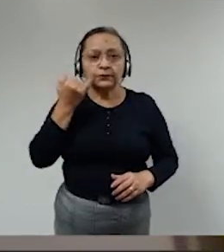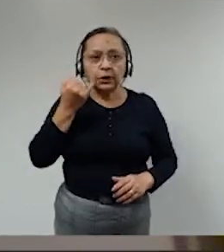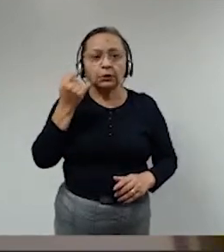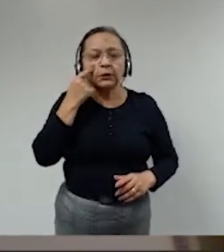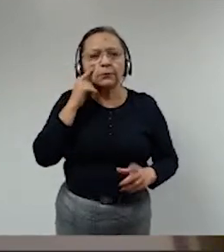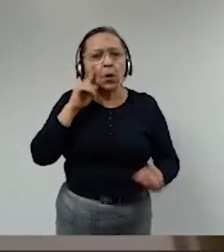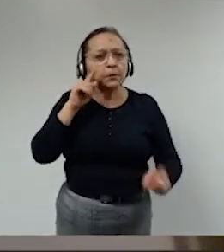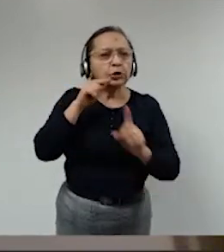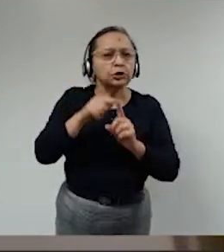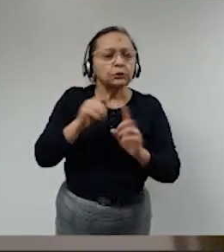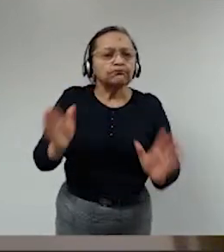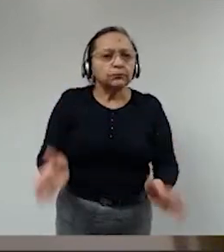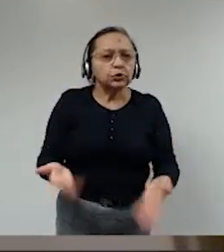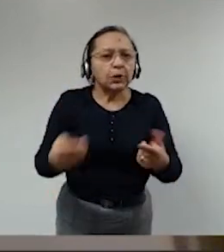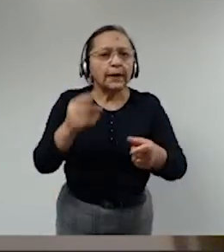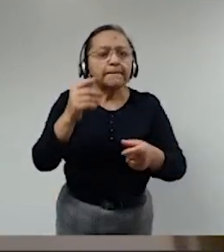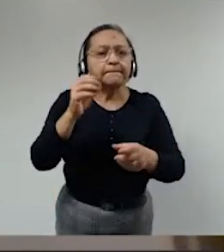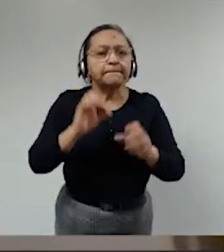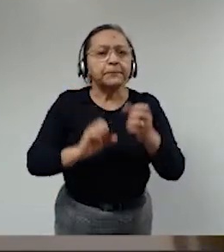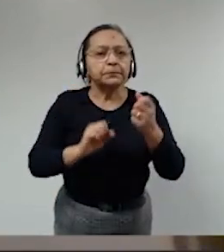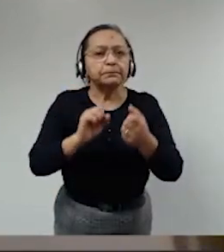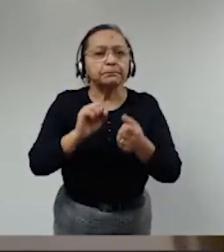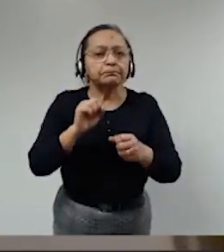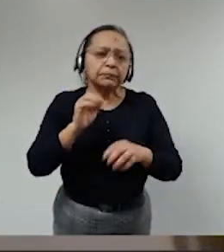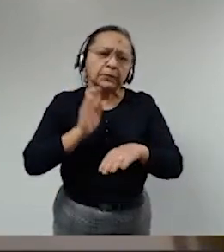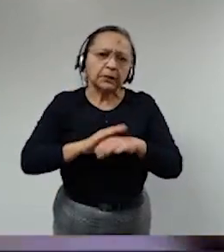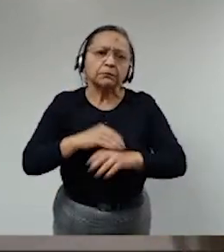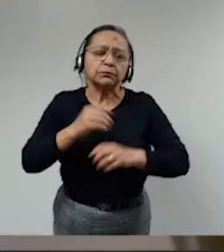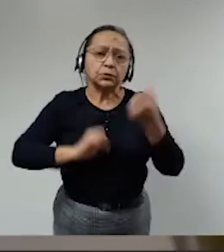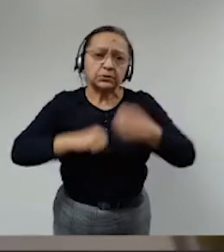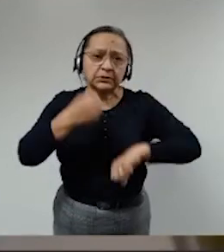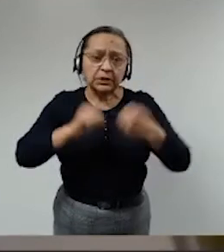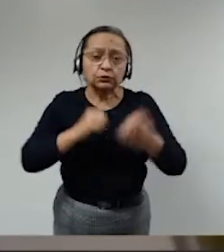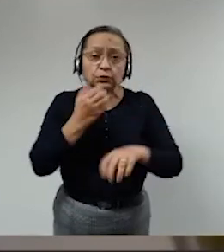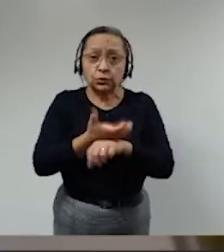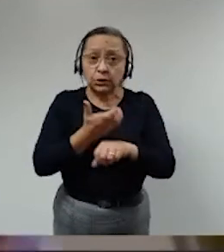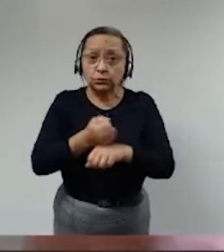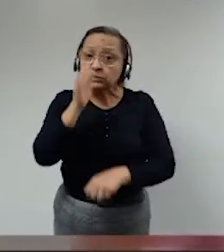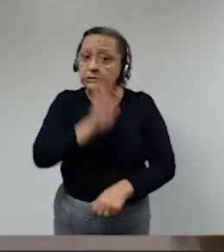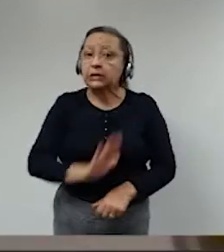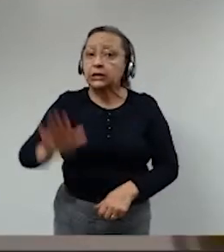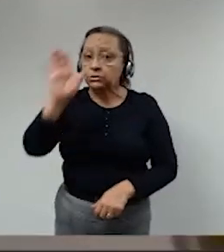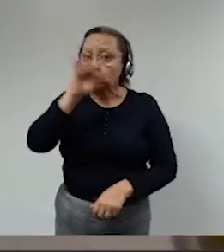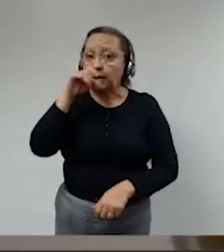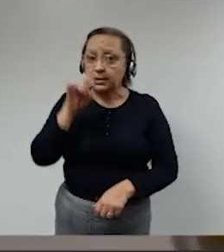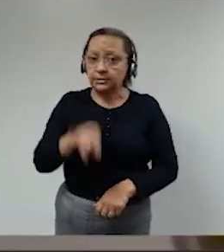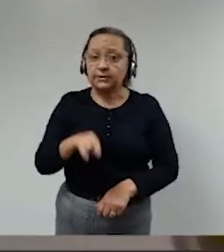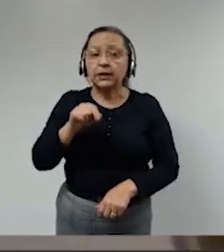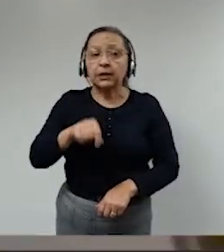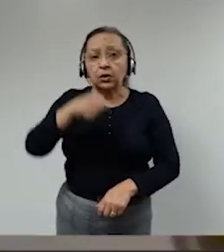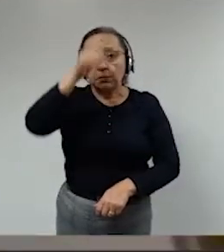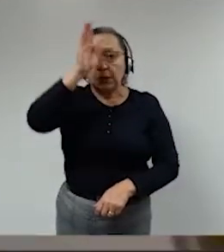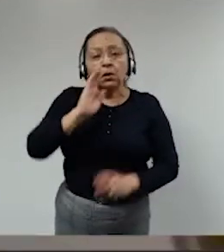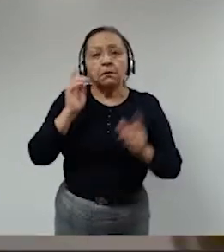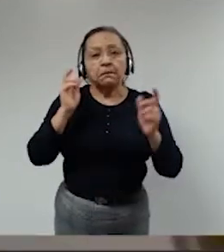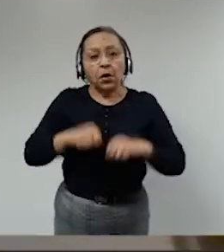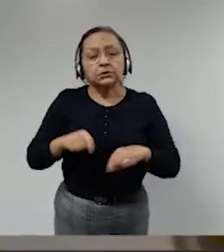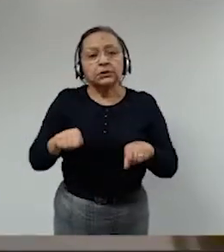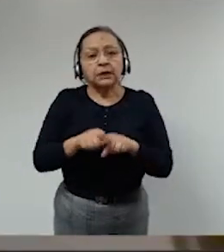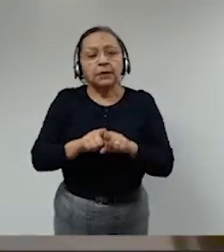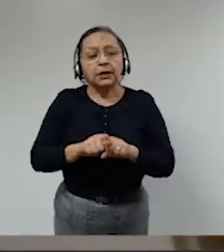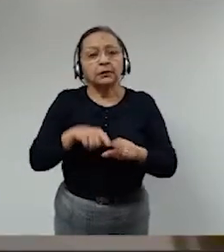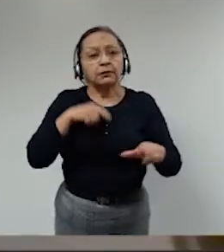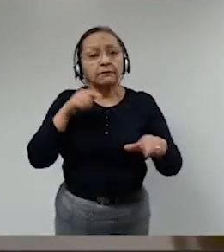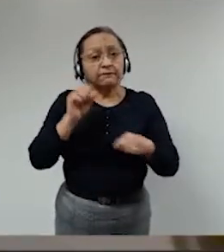o que a gente chama de produção brasileira independente, né? Ou seja, a produção de conteúdos nacionais, para que o Brasil possa se ver na tela,